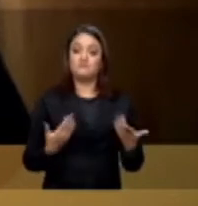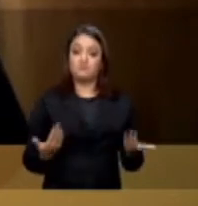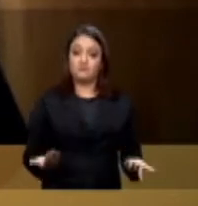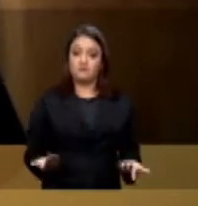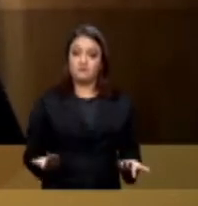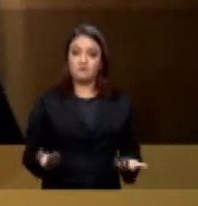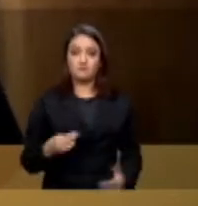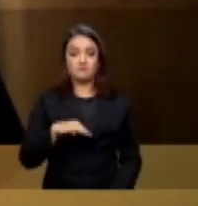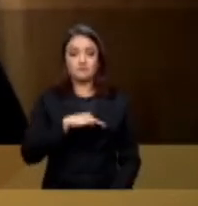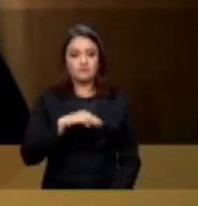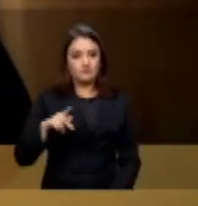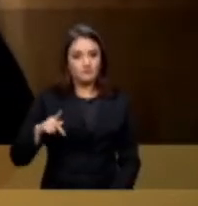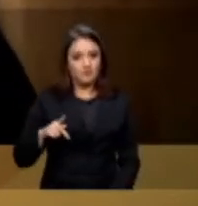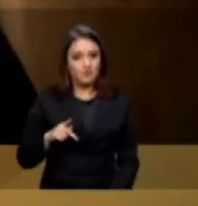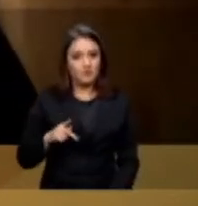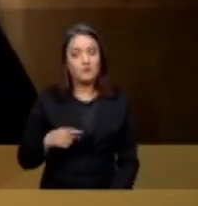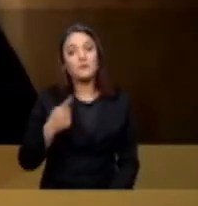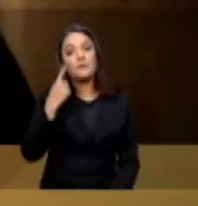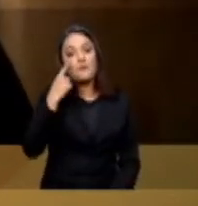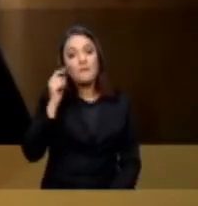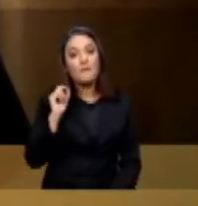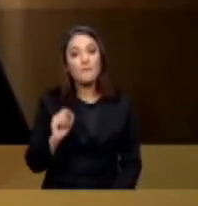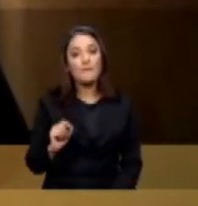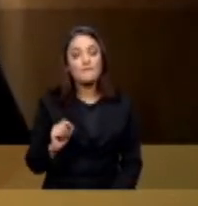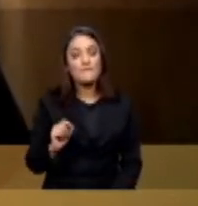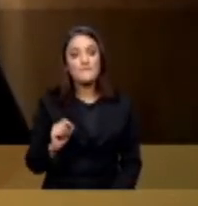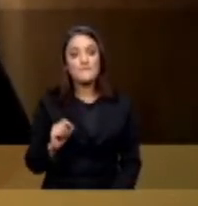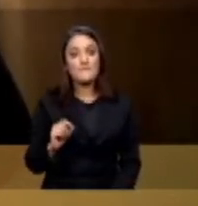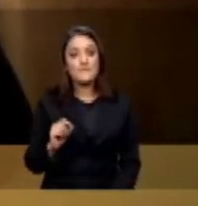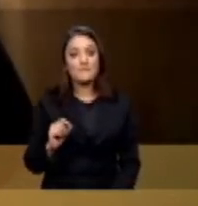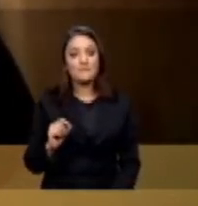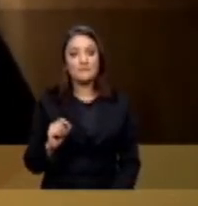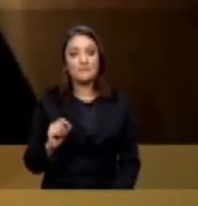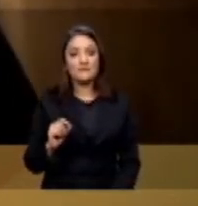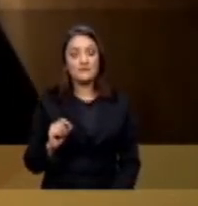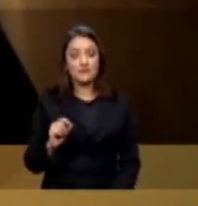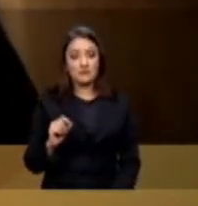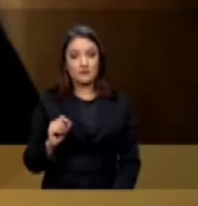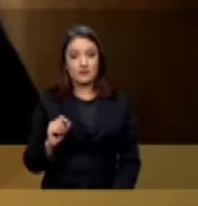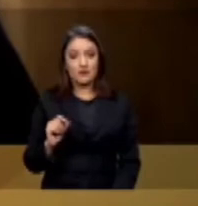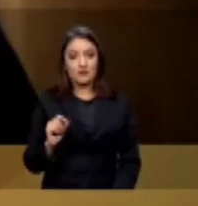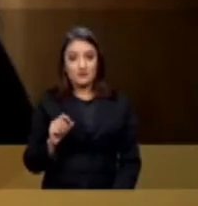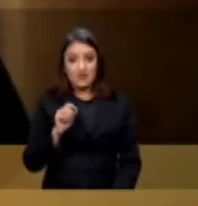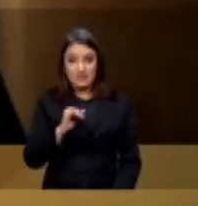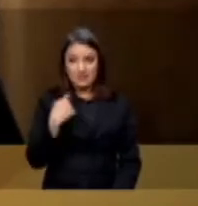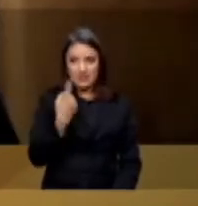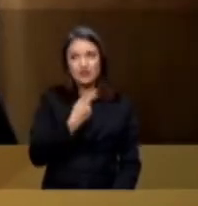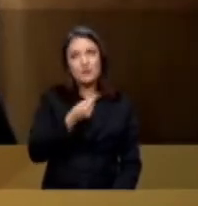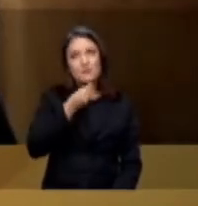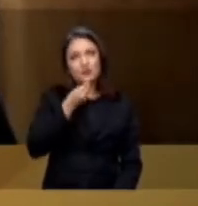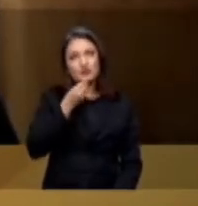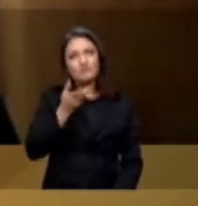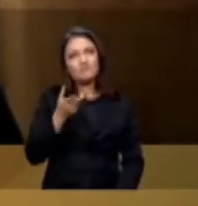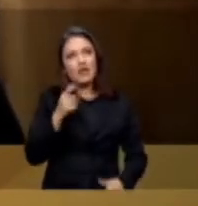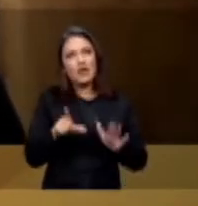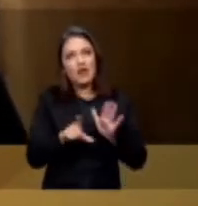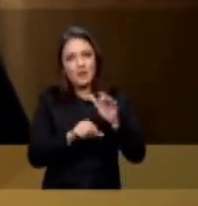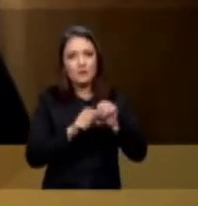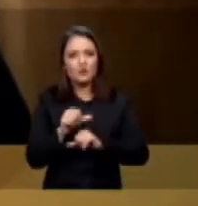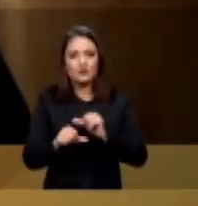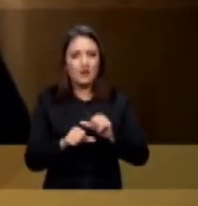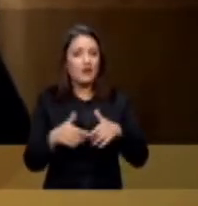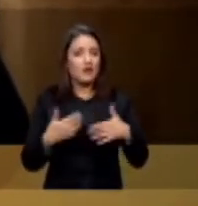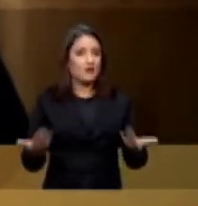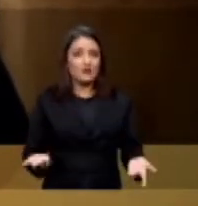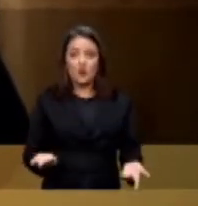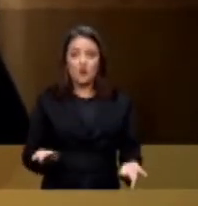então, o Ministério Público que sim, o impulsionamento, se pudéssemos nós mudar a lei, talvez não houvesse